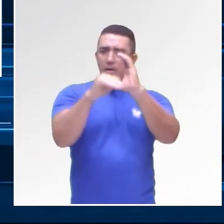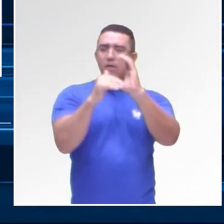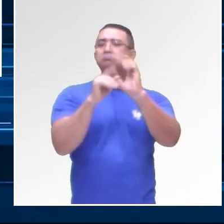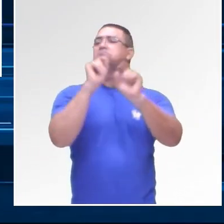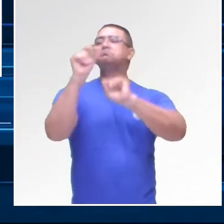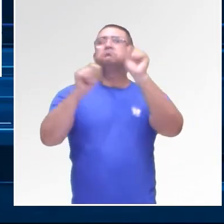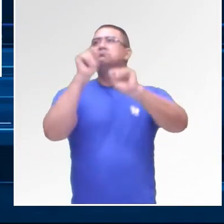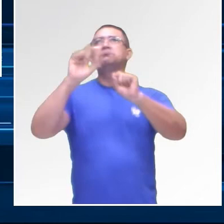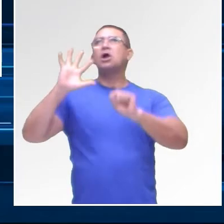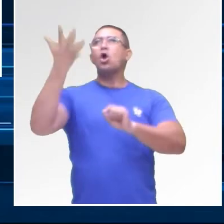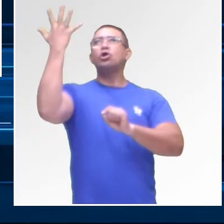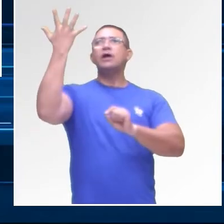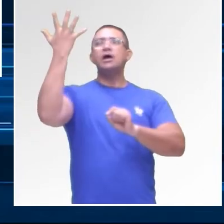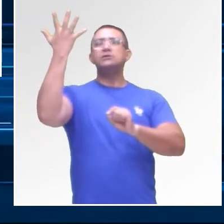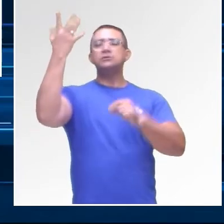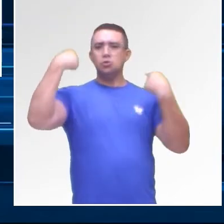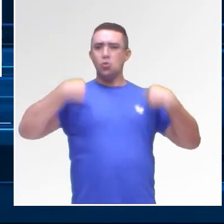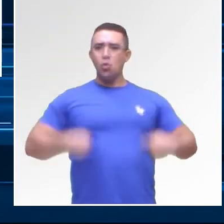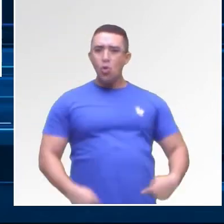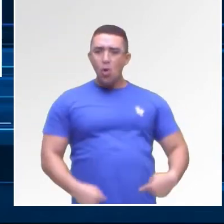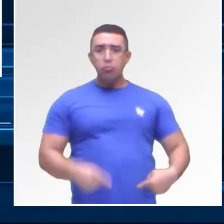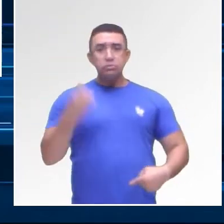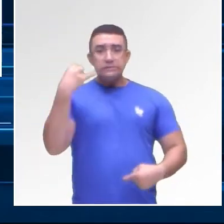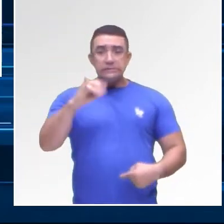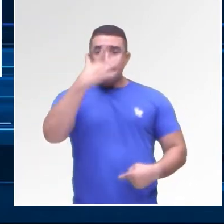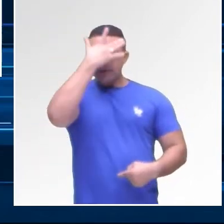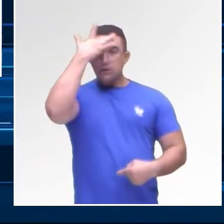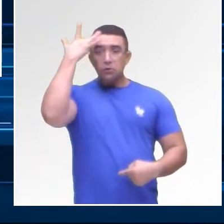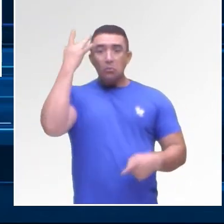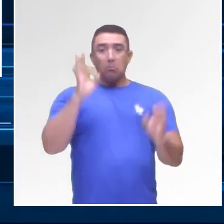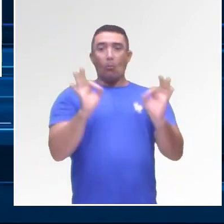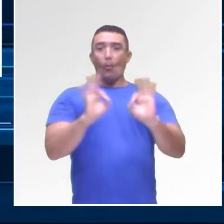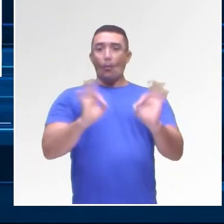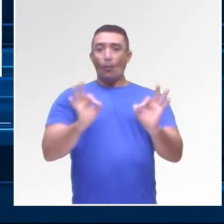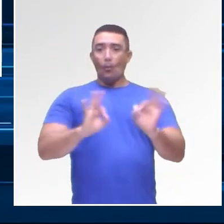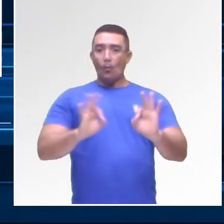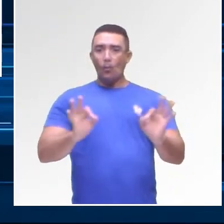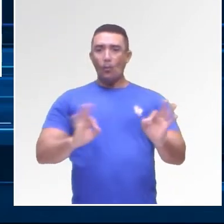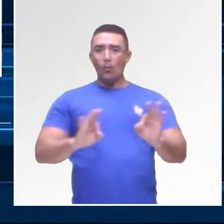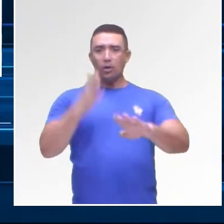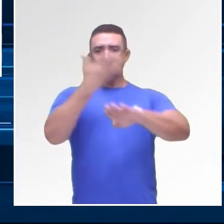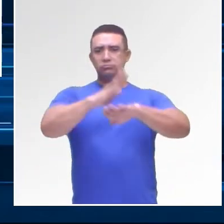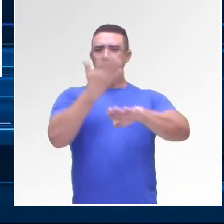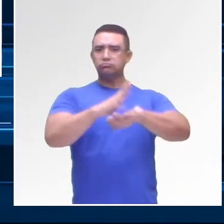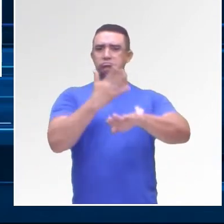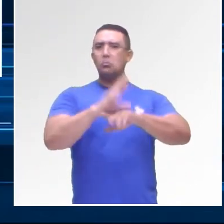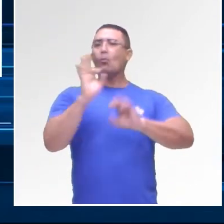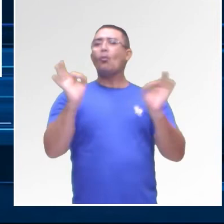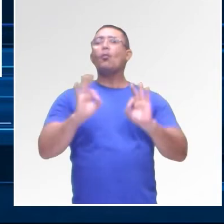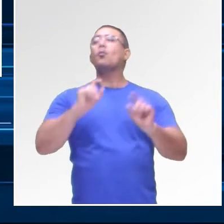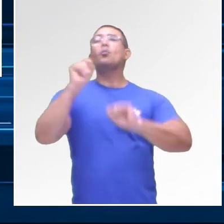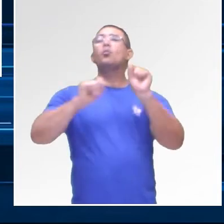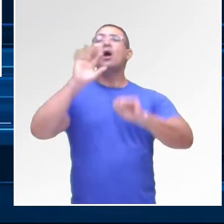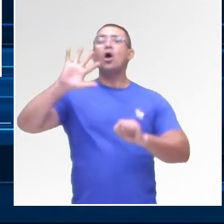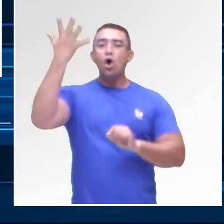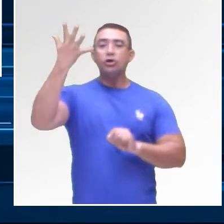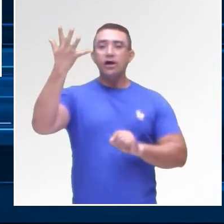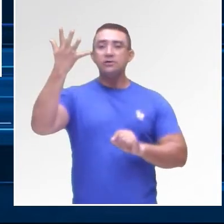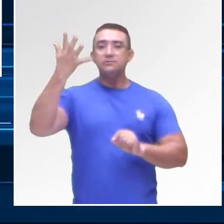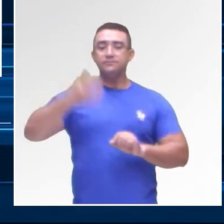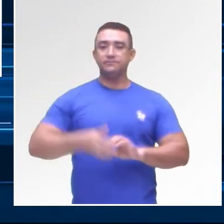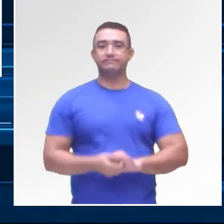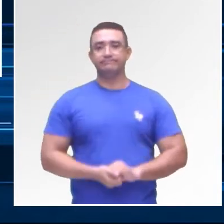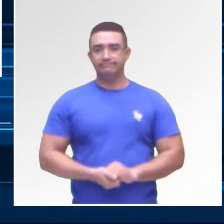vocês acham que ocorre no nosso corpo se a gente fica sem fazer atividade física? Para ajudar vocês,